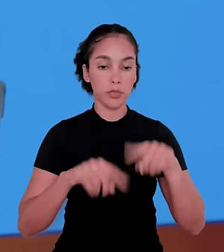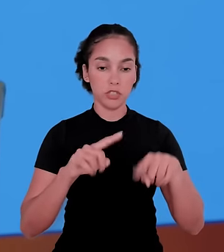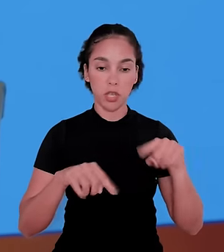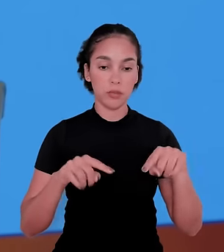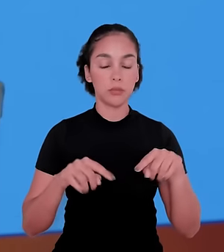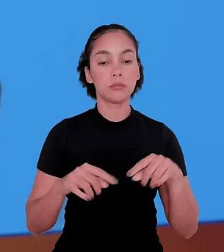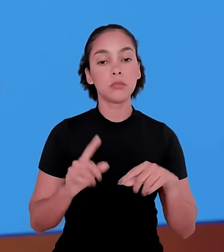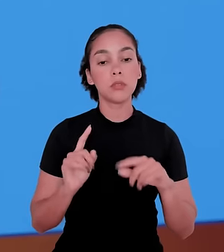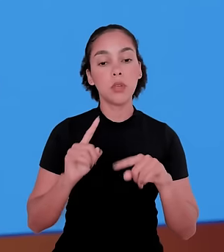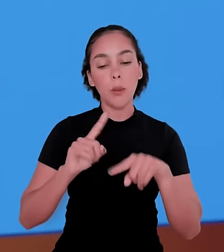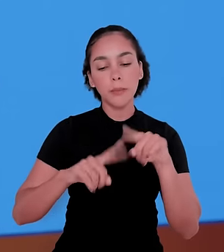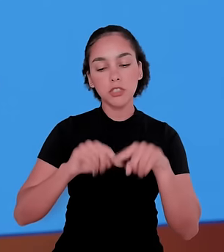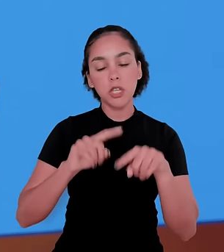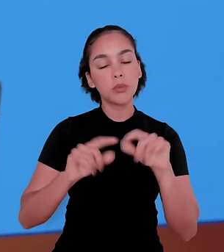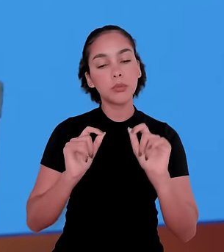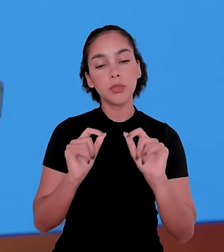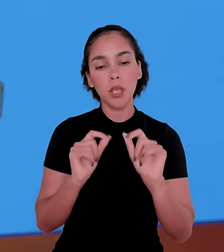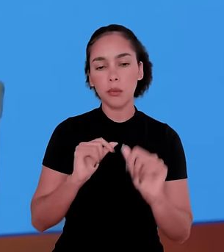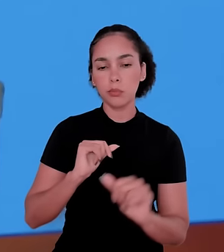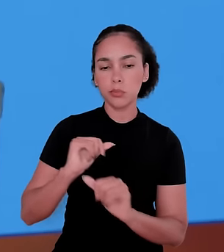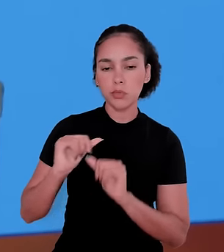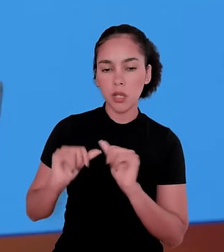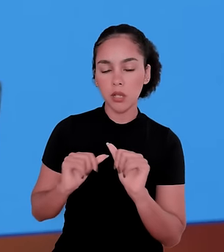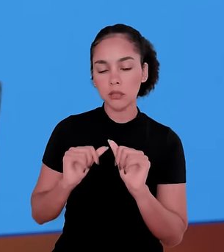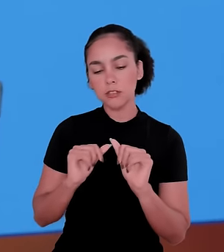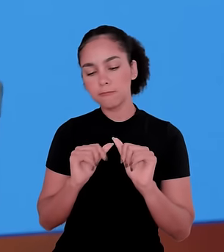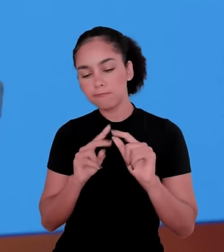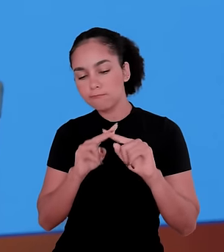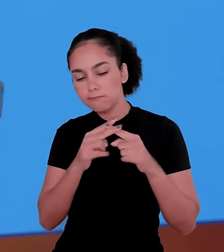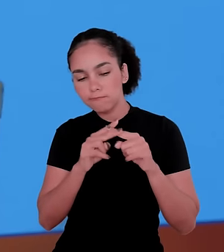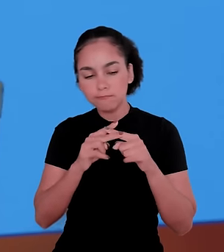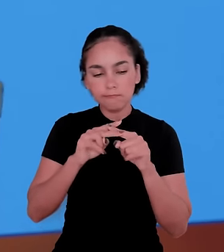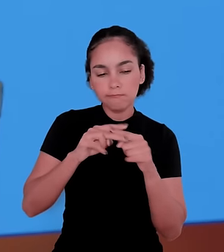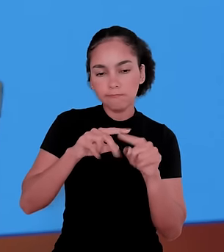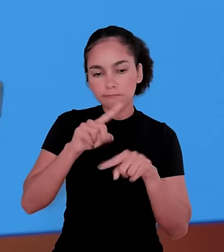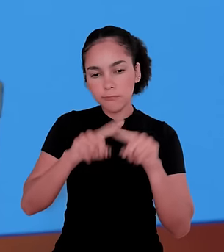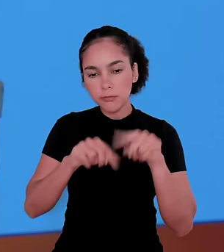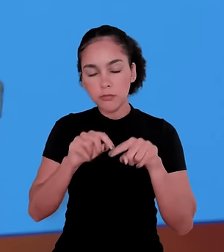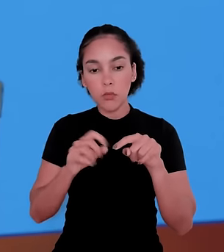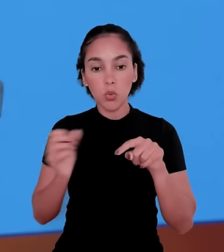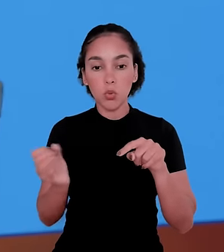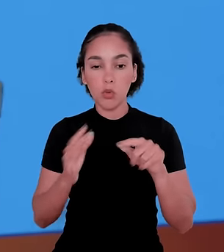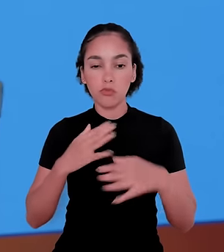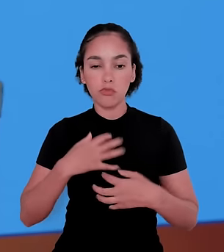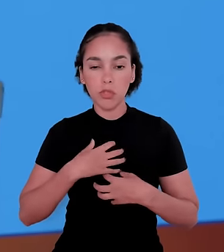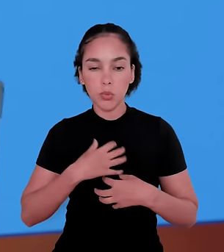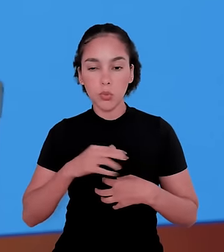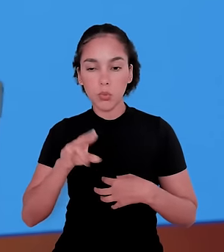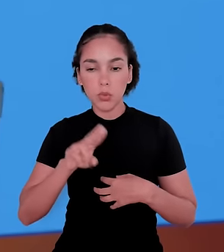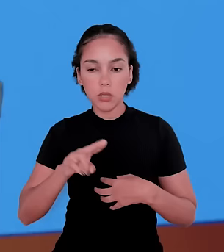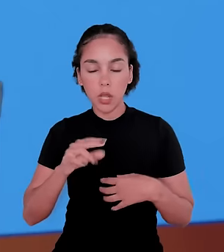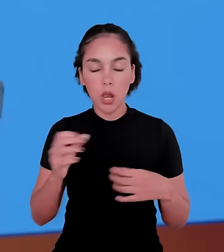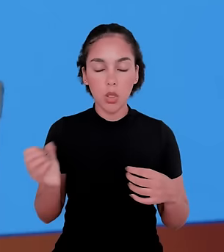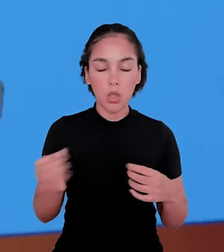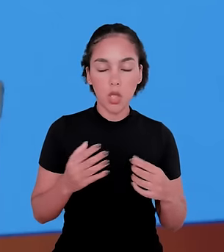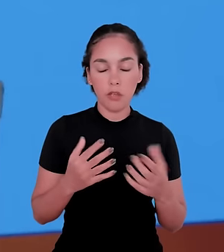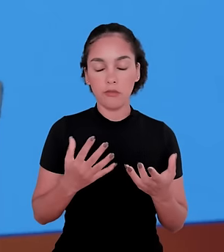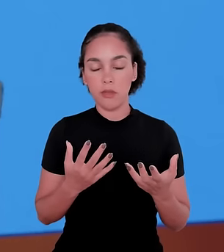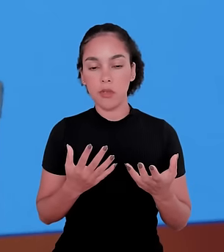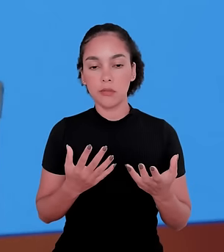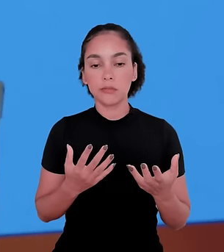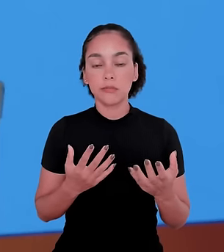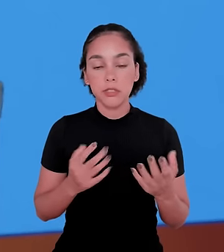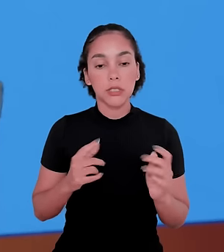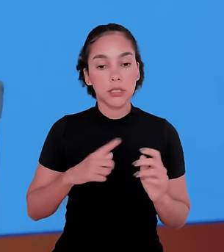modificação naquele objeto que vai gerar eh uma nova utilidade uma nova forma